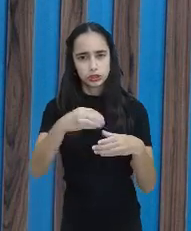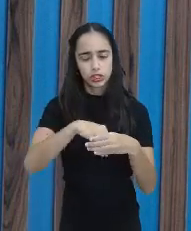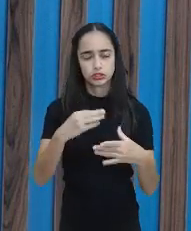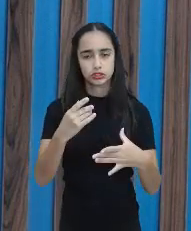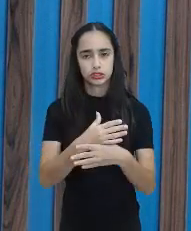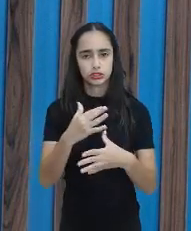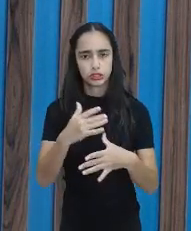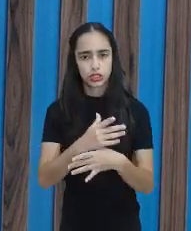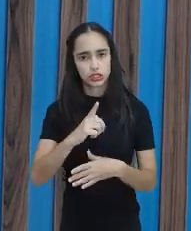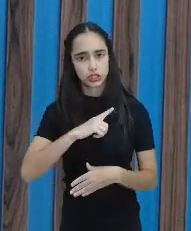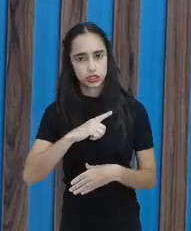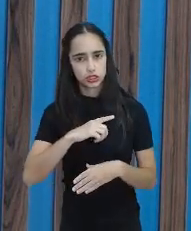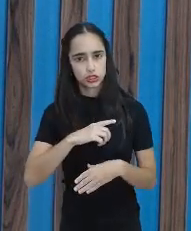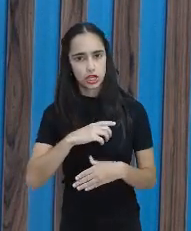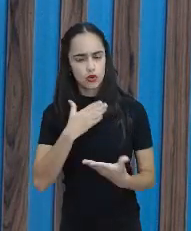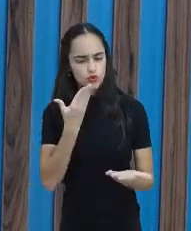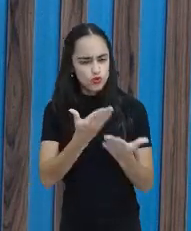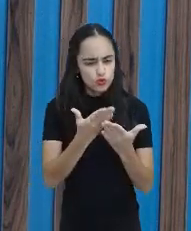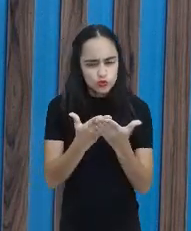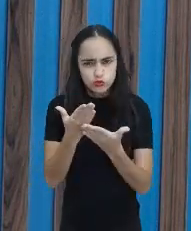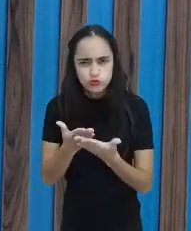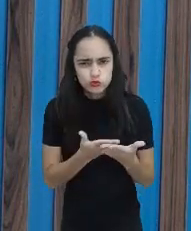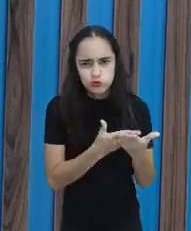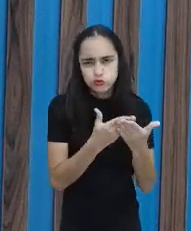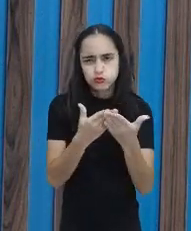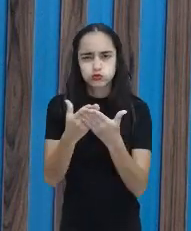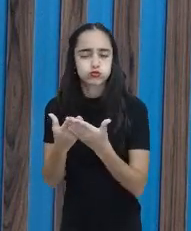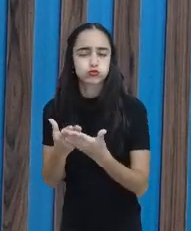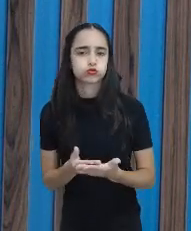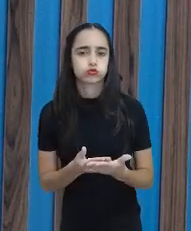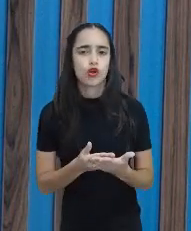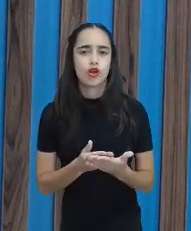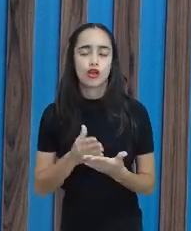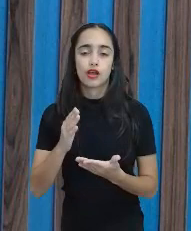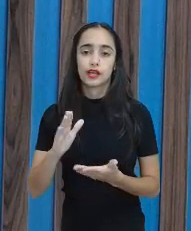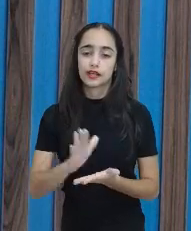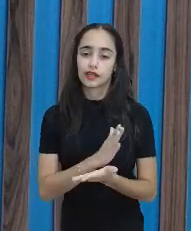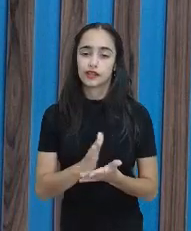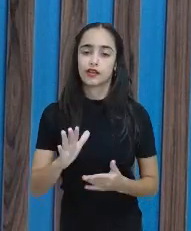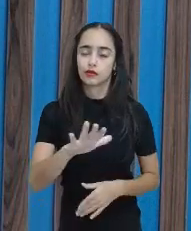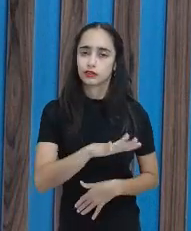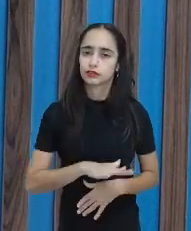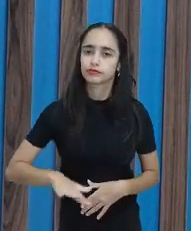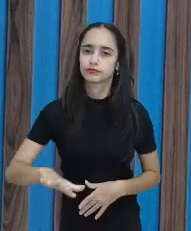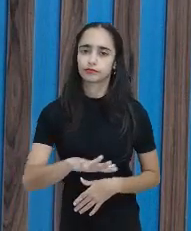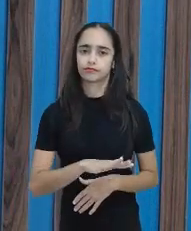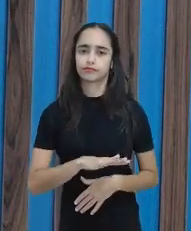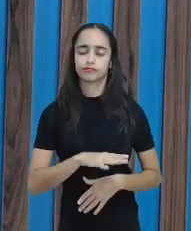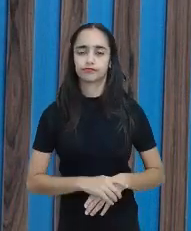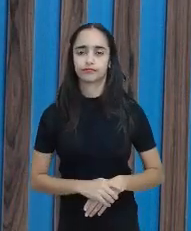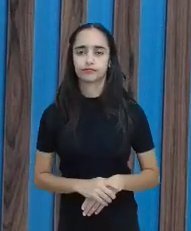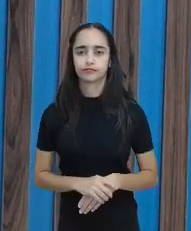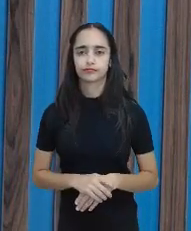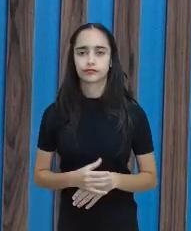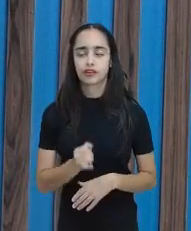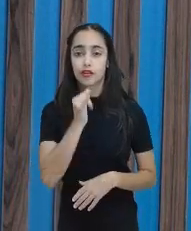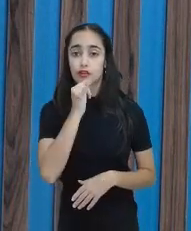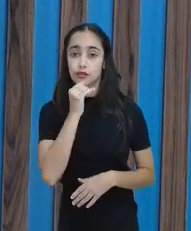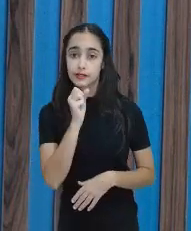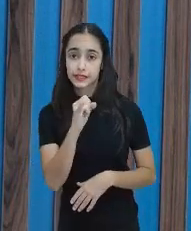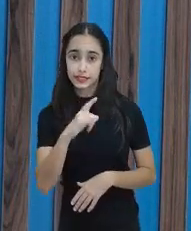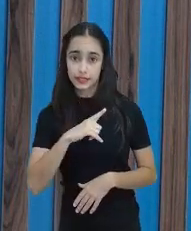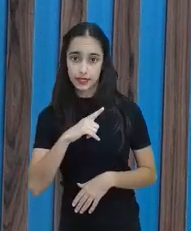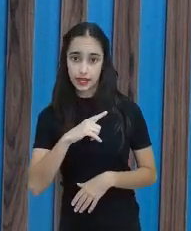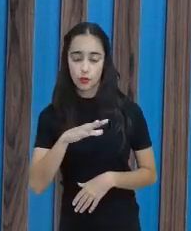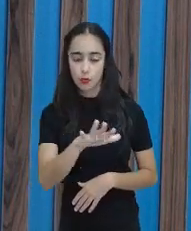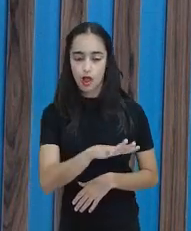um estudo de impacto ali, né, em determinadas regiões. Se a gente tem uma área ali que é verde, né, e